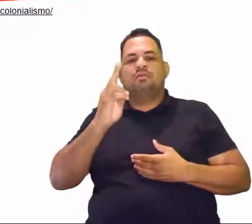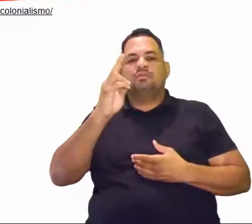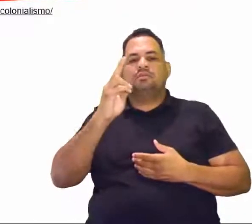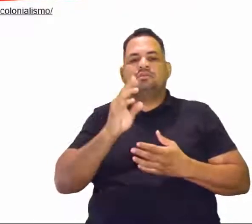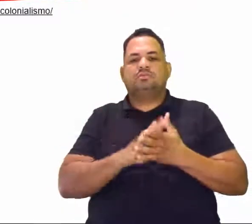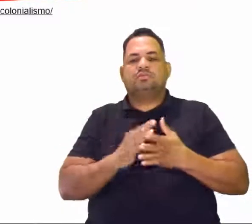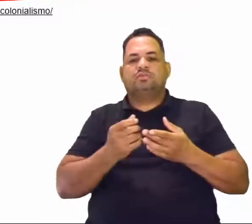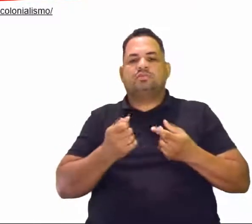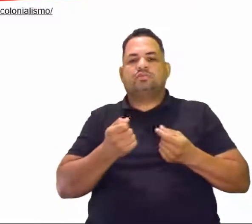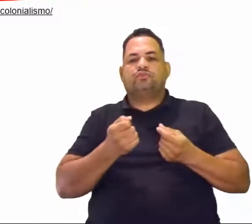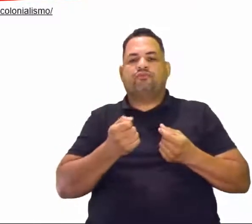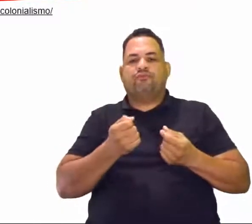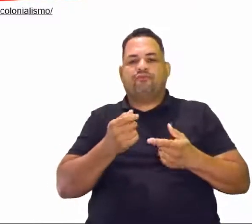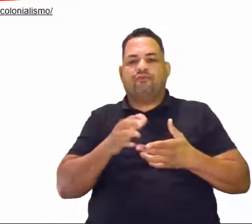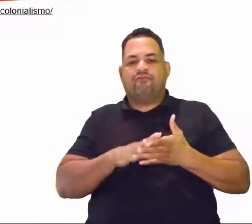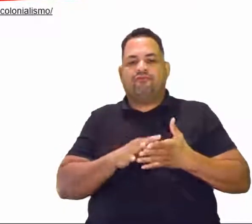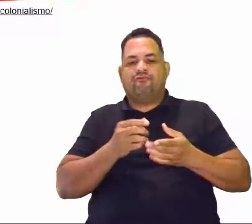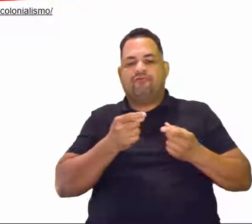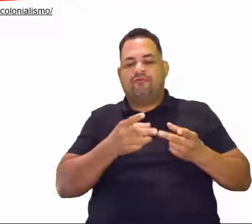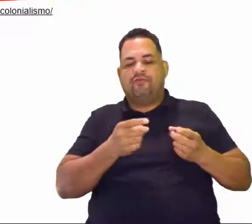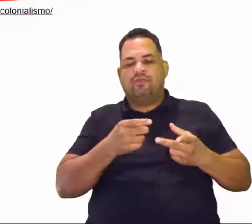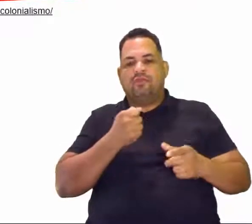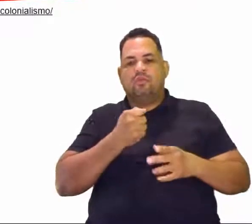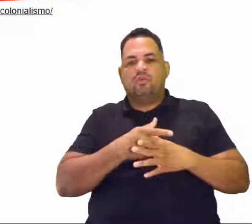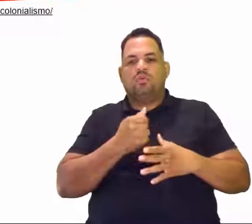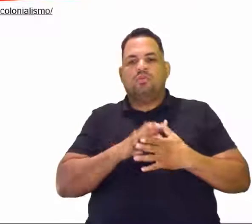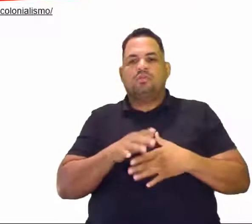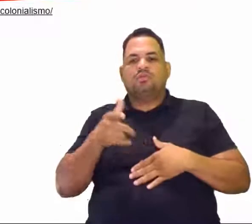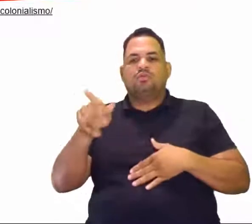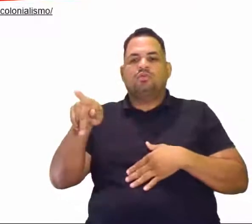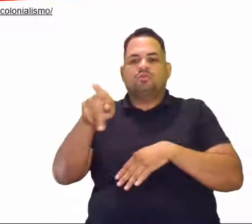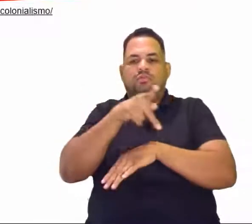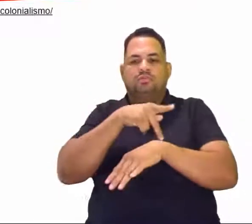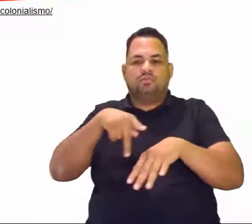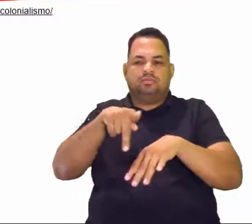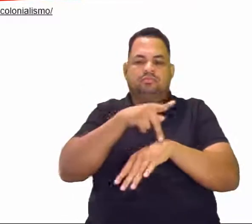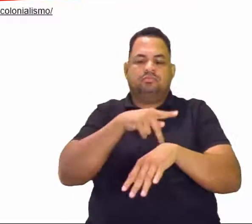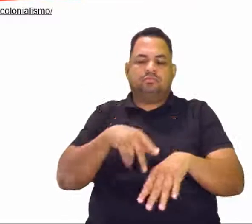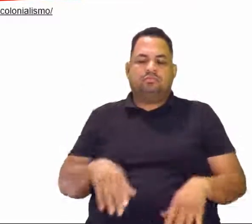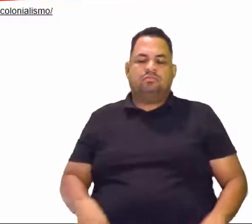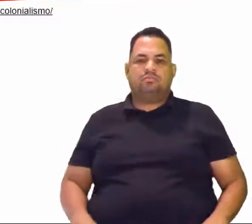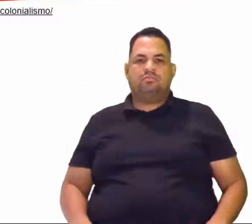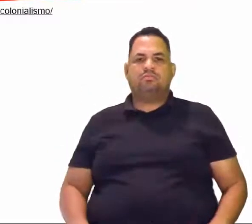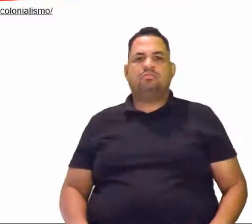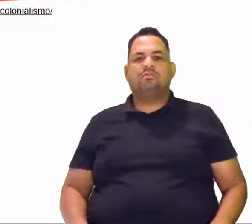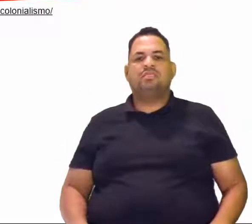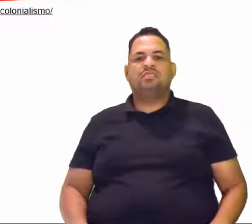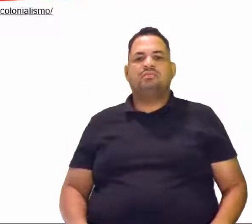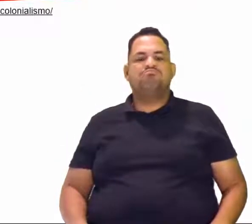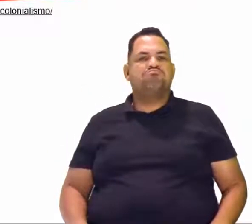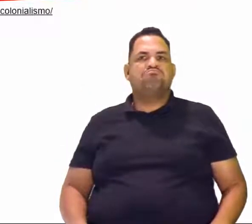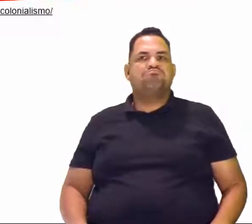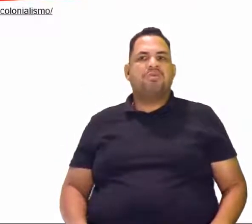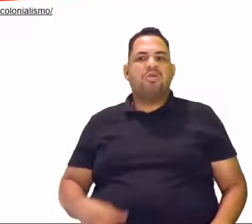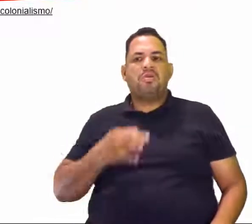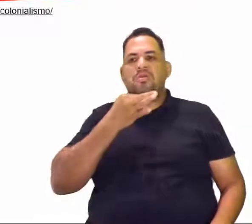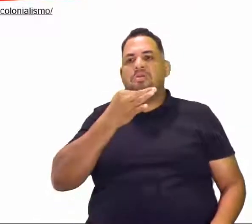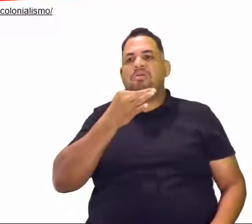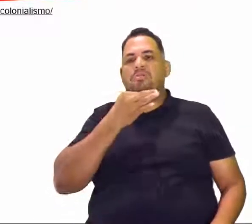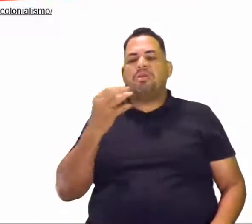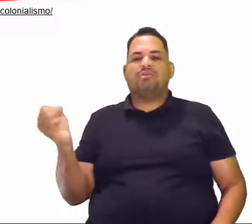tá então o neo-colonialismo que é o novo imperialismo eles são trouxe um discurso novo